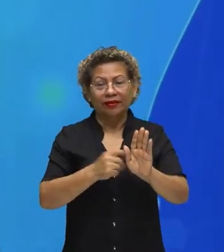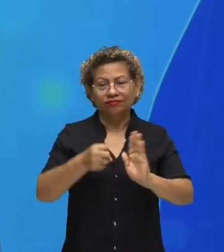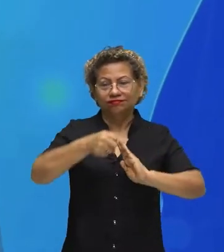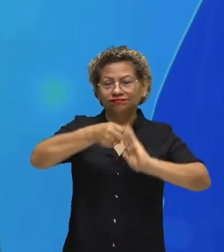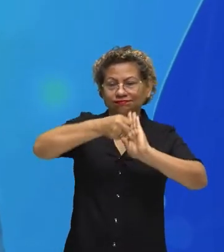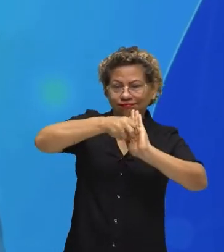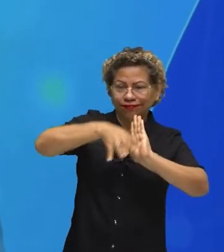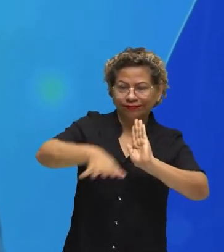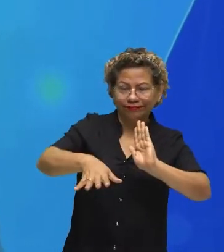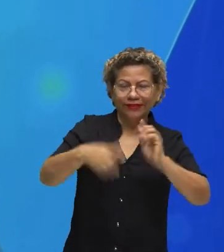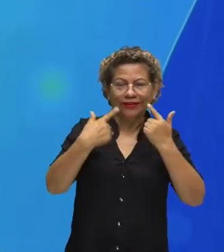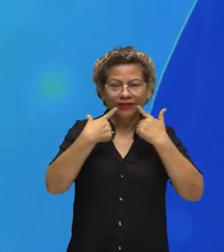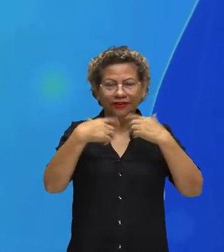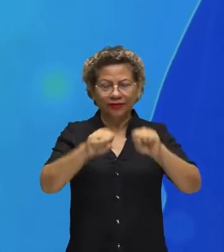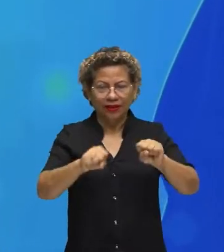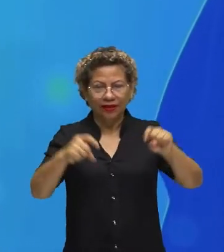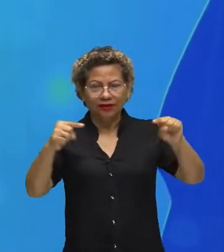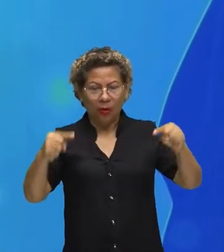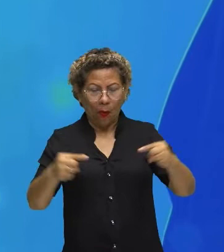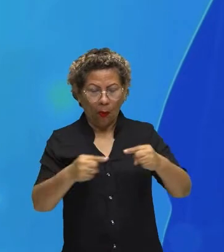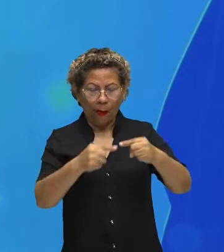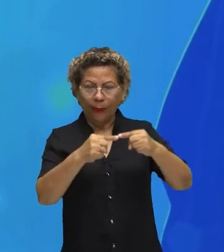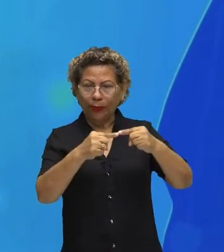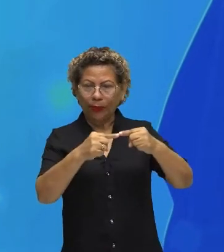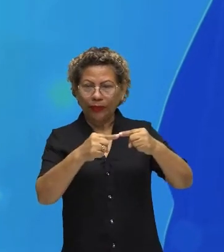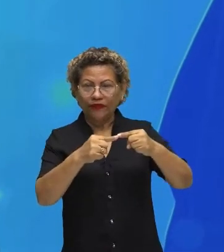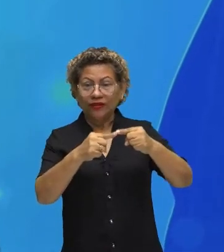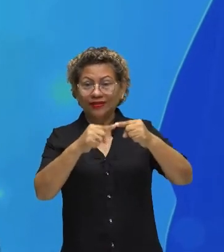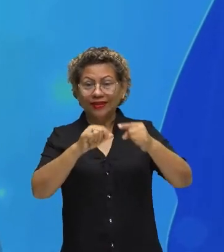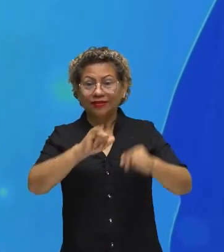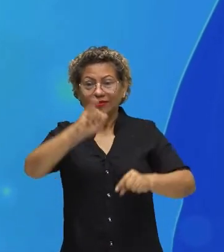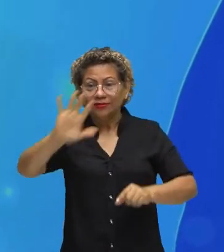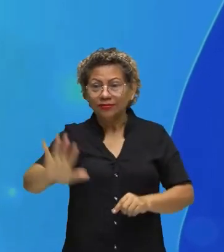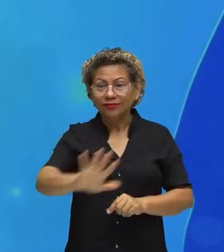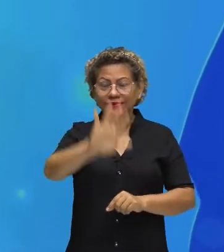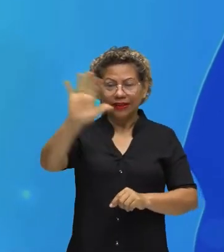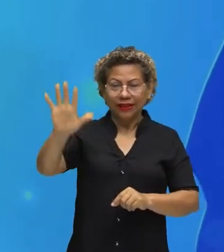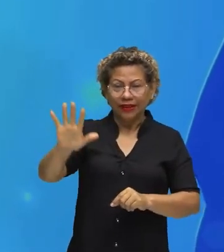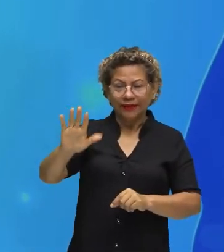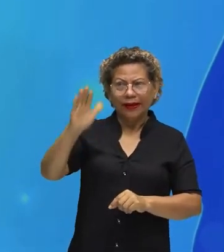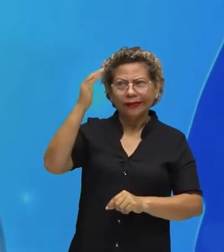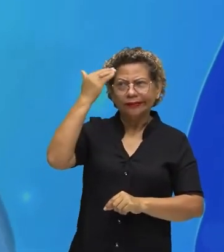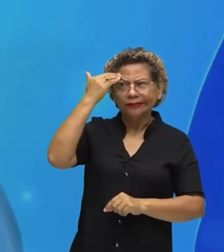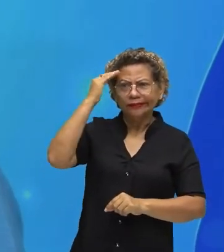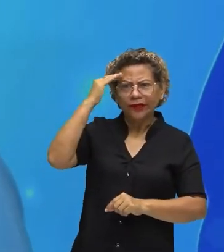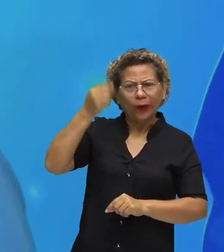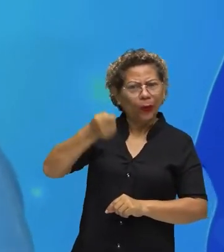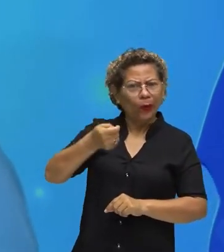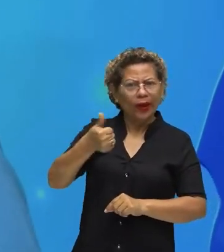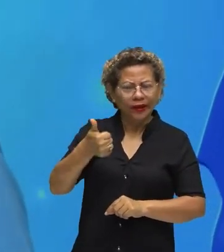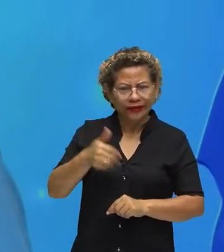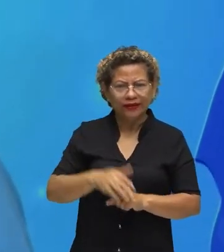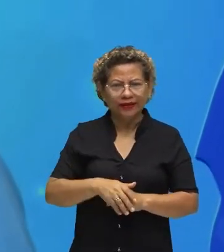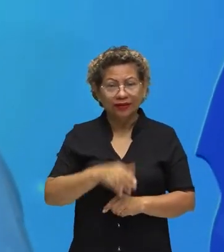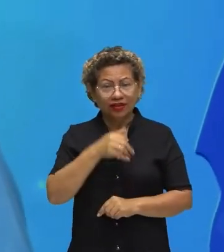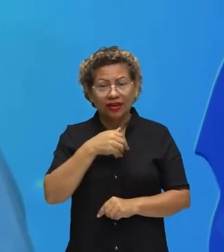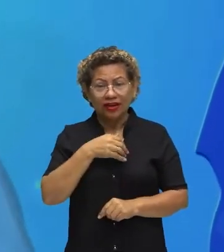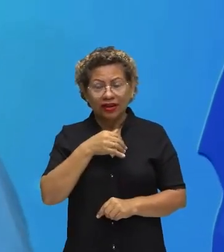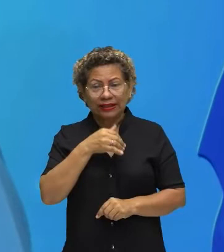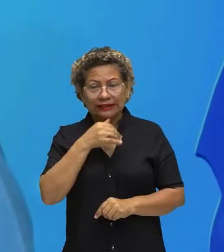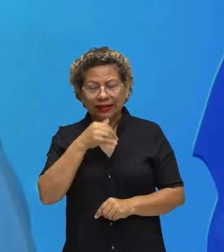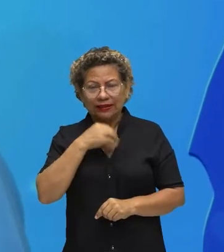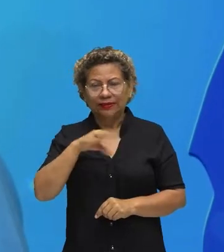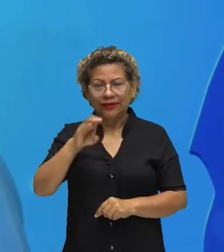ou seja, o conectivo não vai estar ali visual, ele fica subtendido. Quando eu falo Cecília é uma flor, é